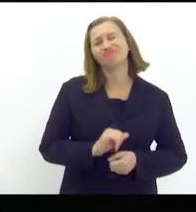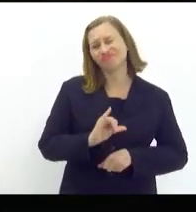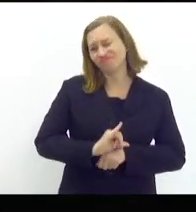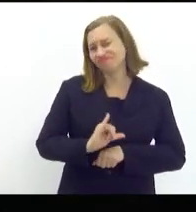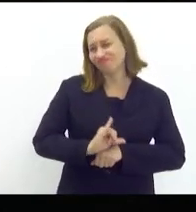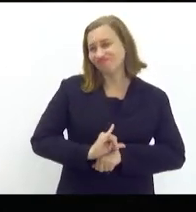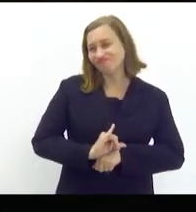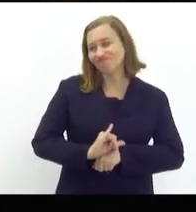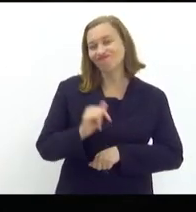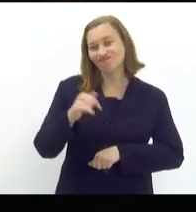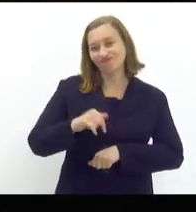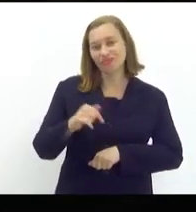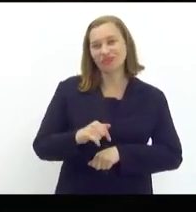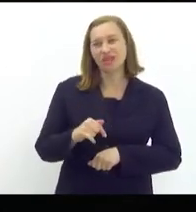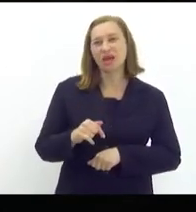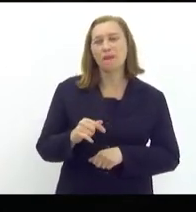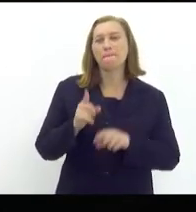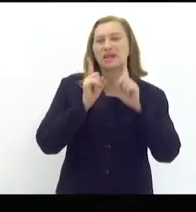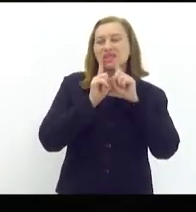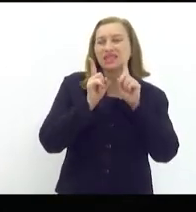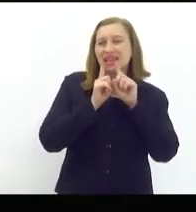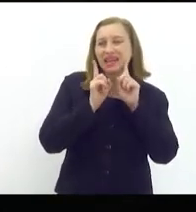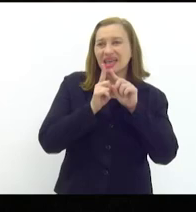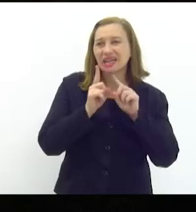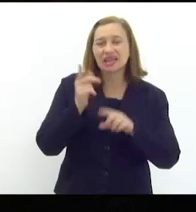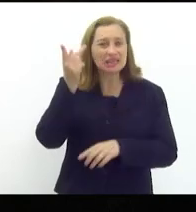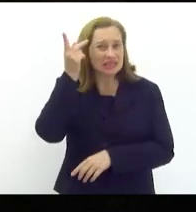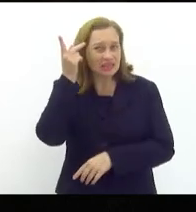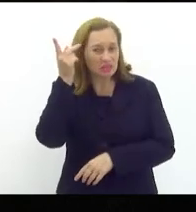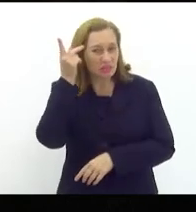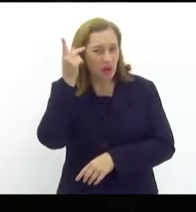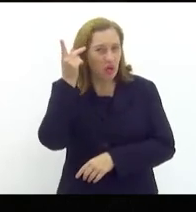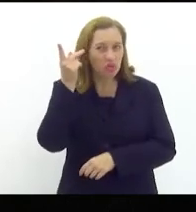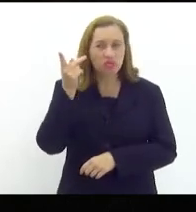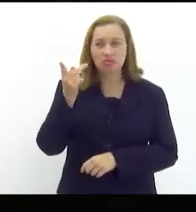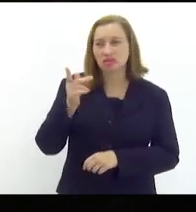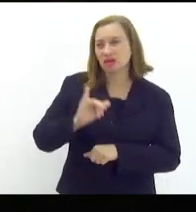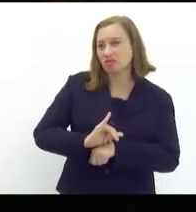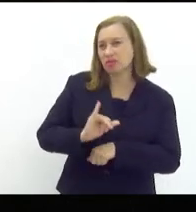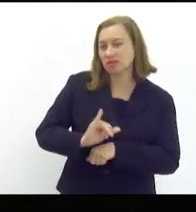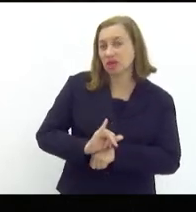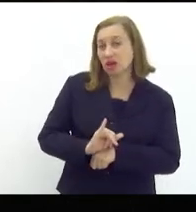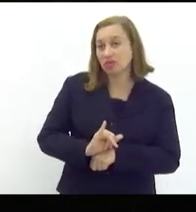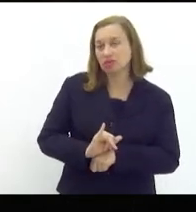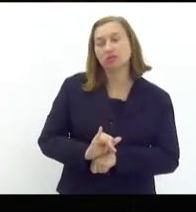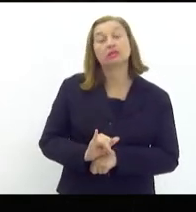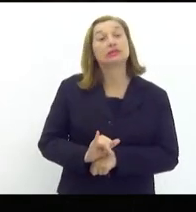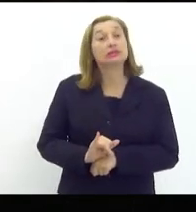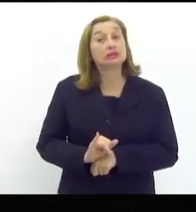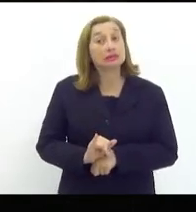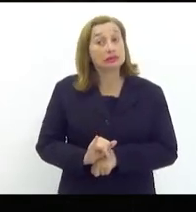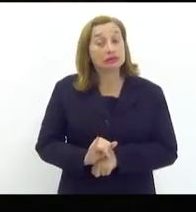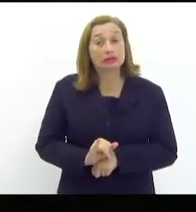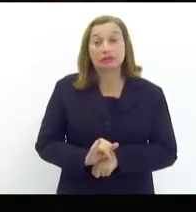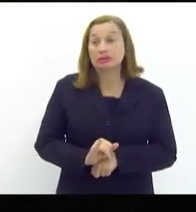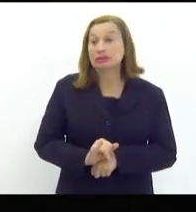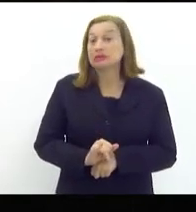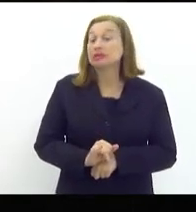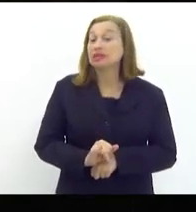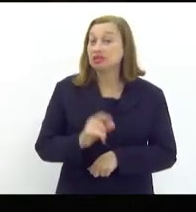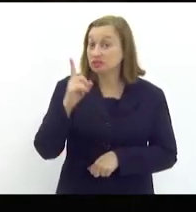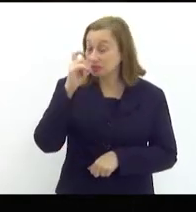capital Macaé São Paulo capital só a pancada imensa